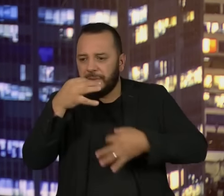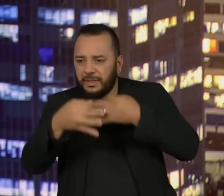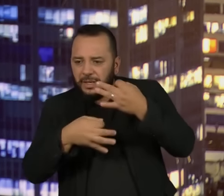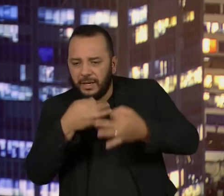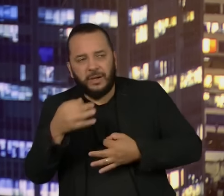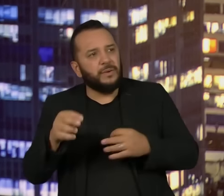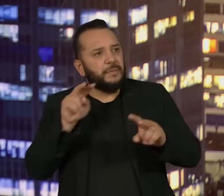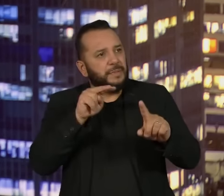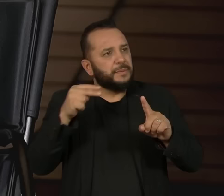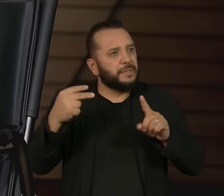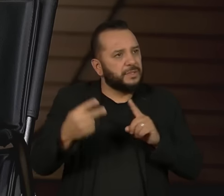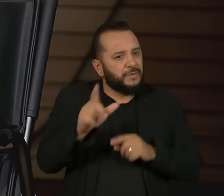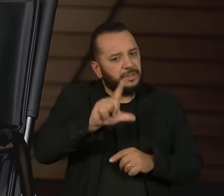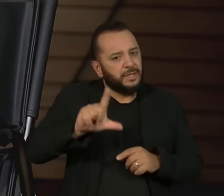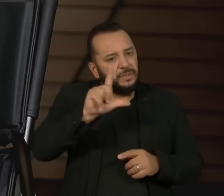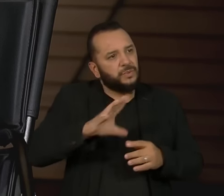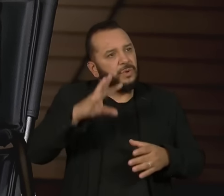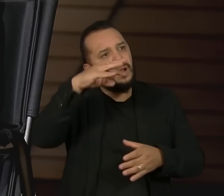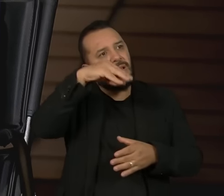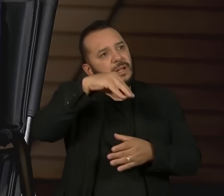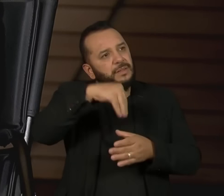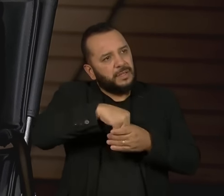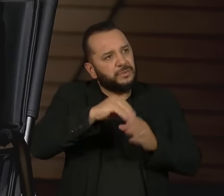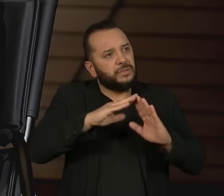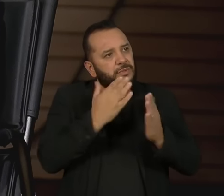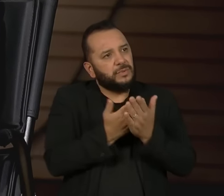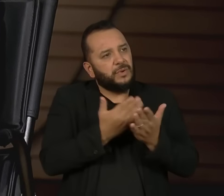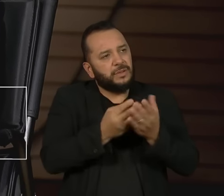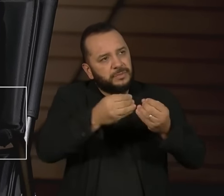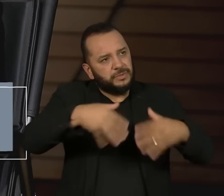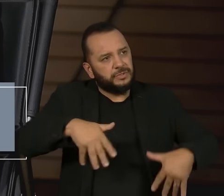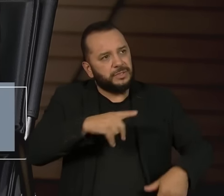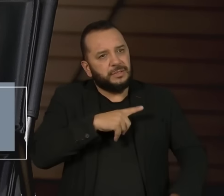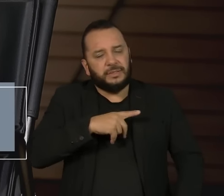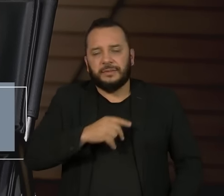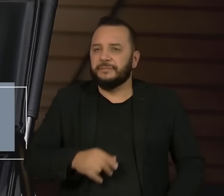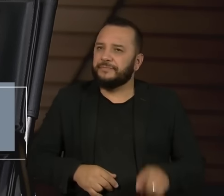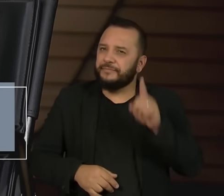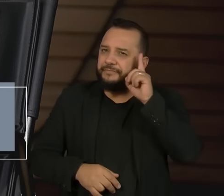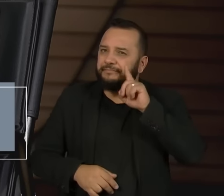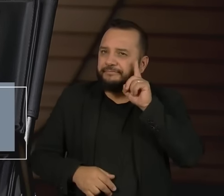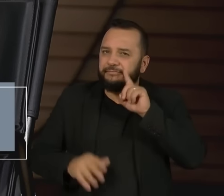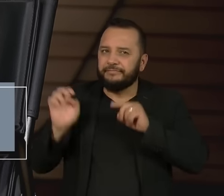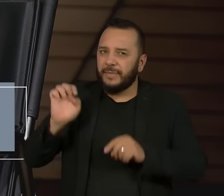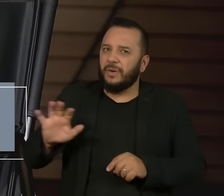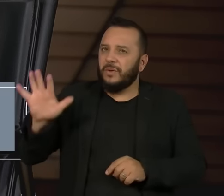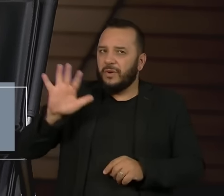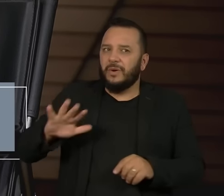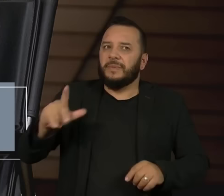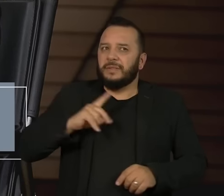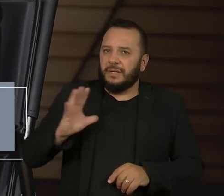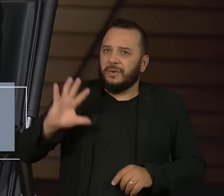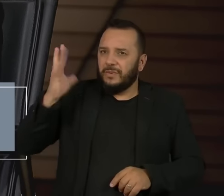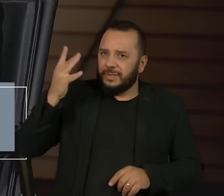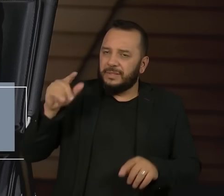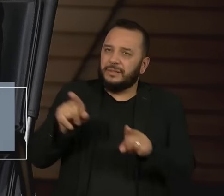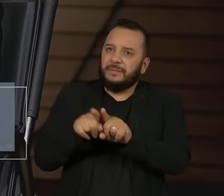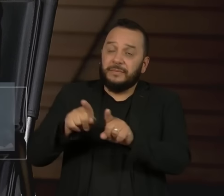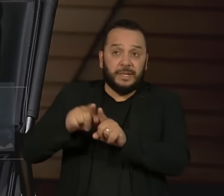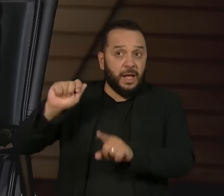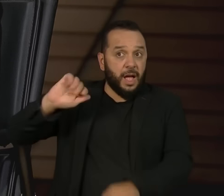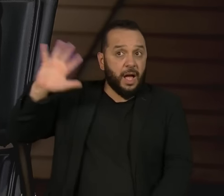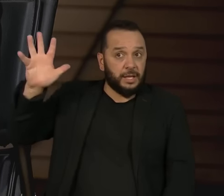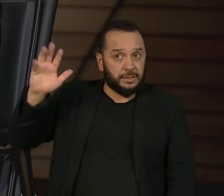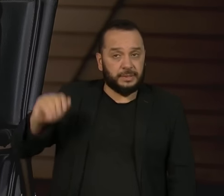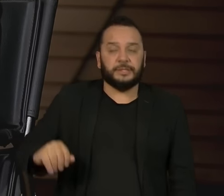nas escolas. Olha, assim, não só nos Estados Unidos, na Europa, por incrível que pareça, também tem acontecido isso, na Ásia também,